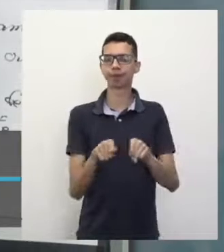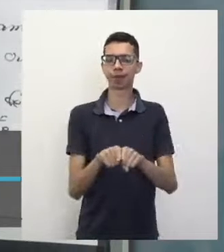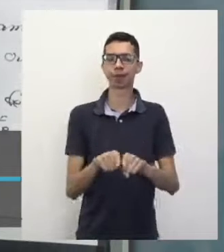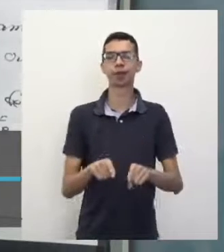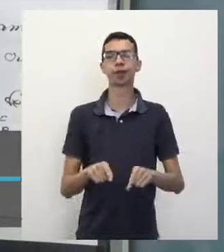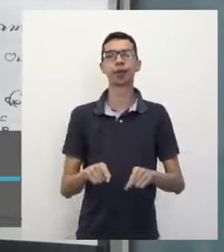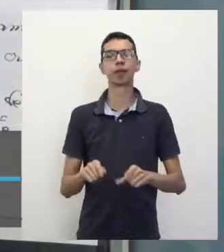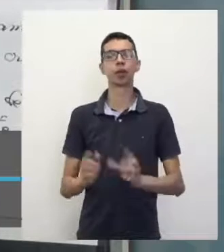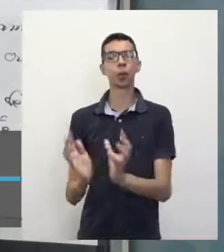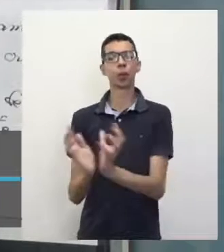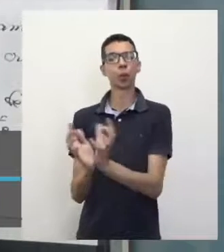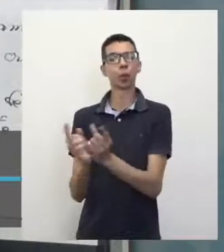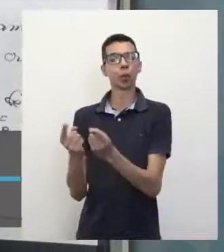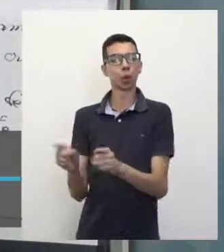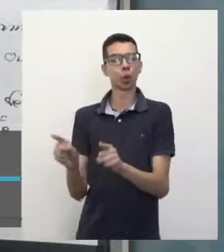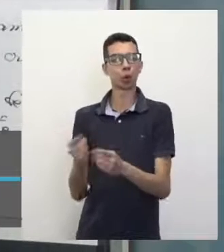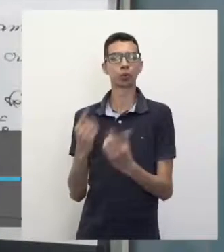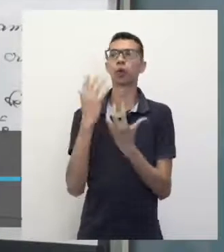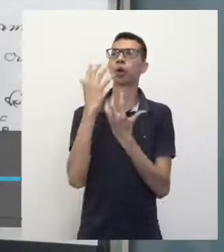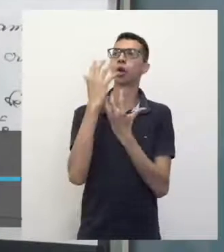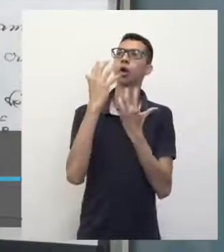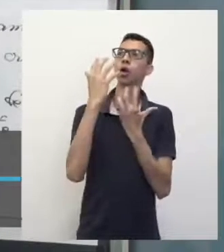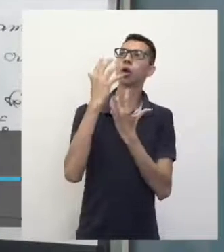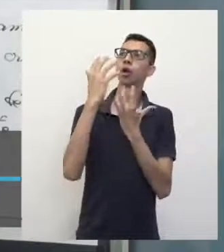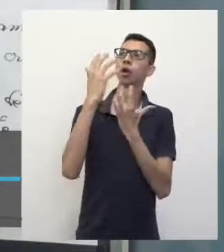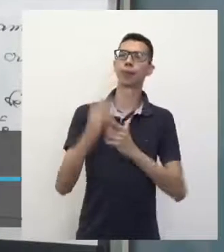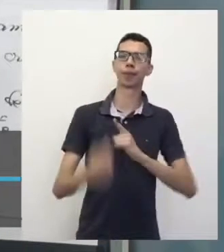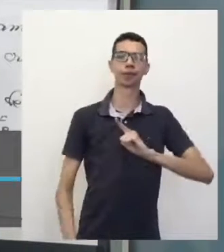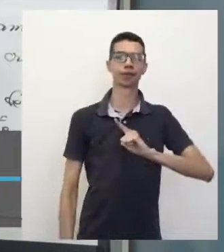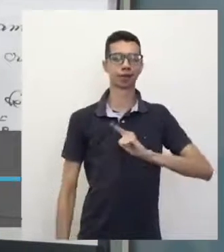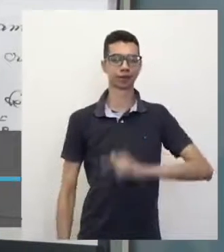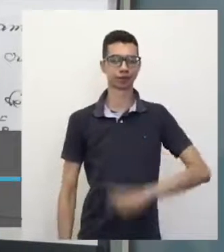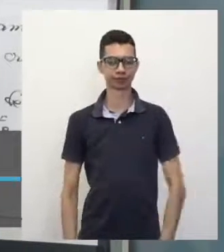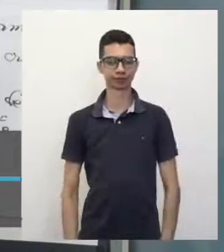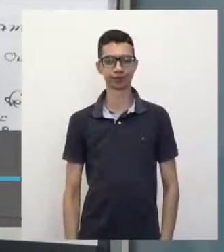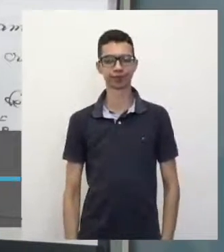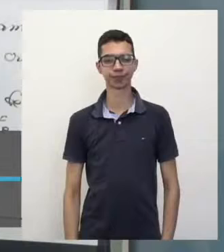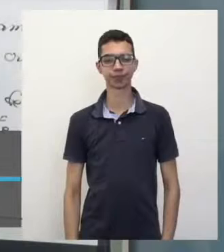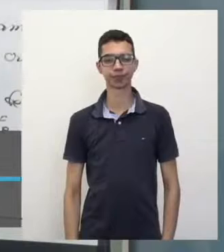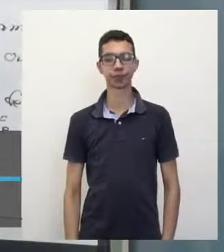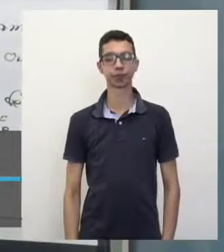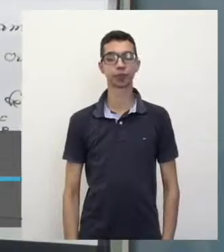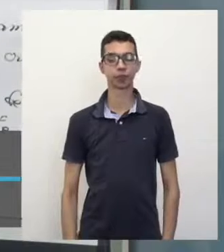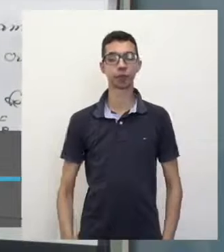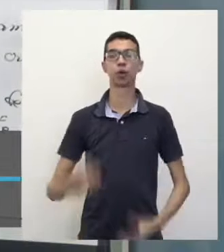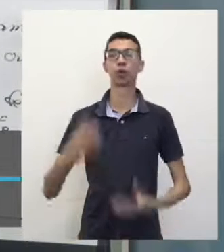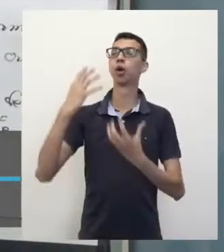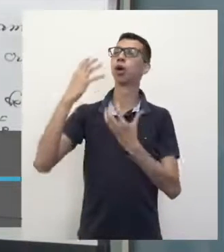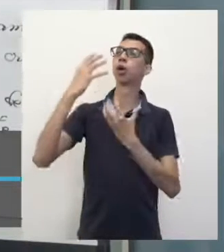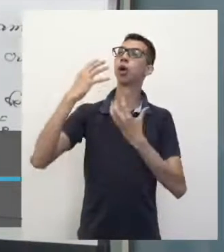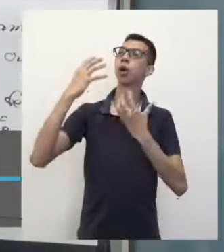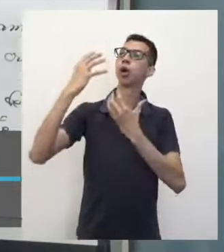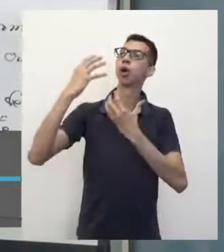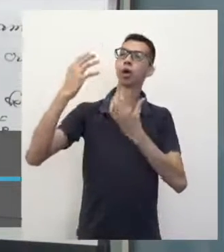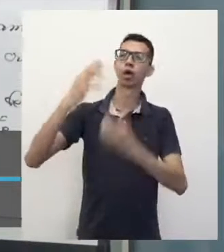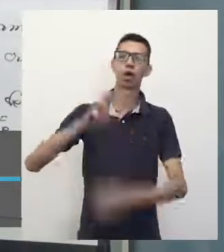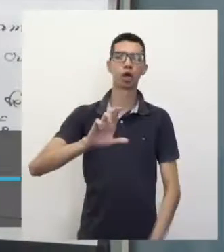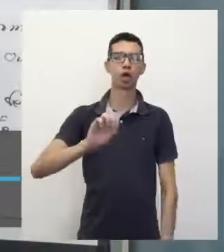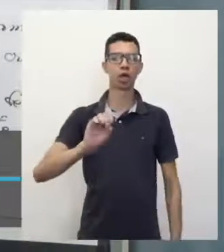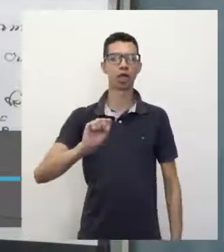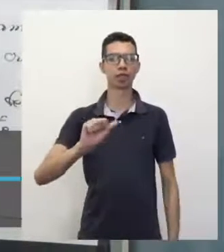de ópera. Um programa especial do coro da Ópera do Rosário, tá? No Teatro El Círculo,